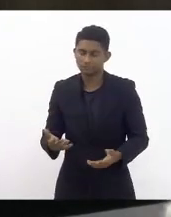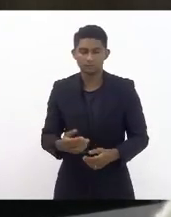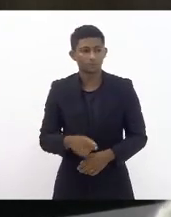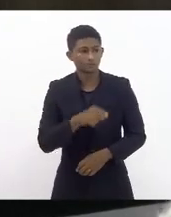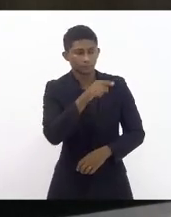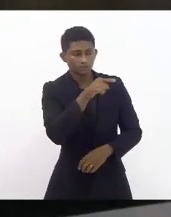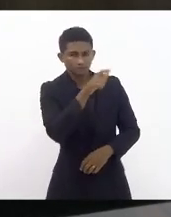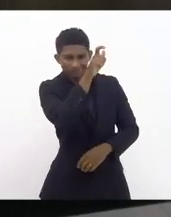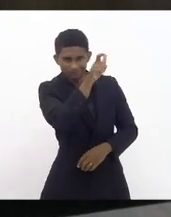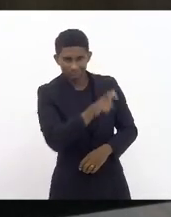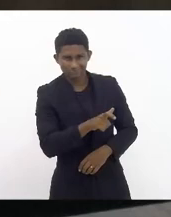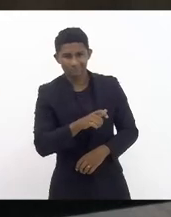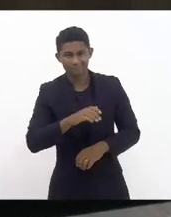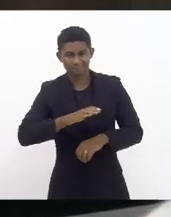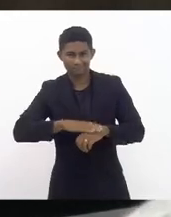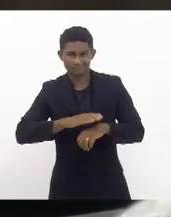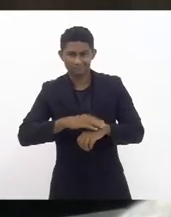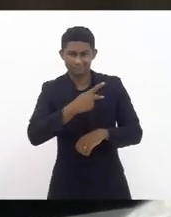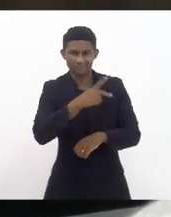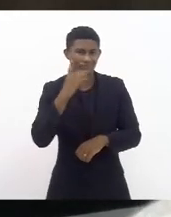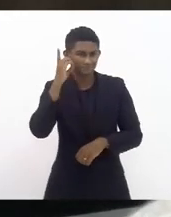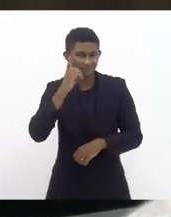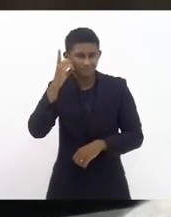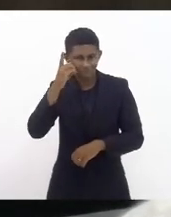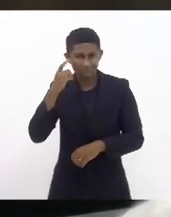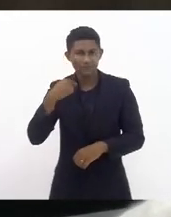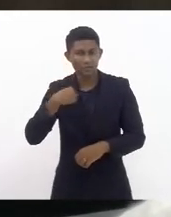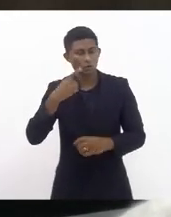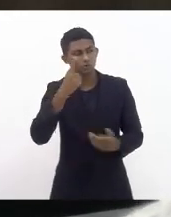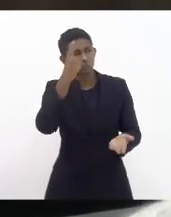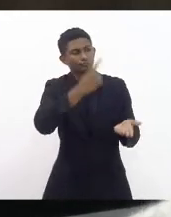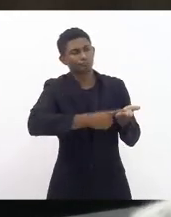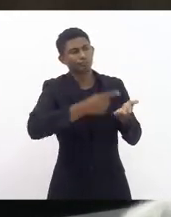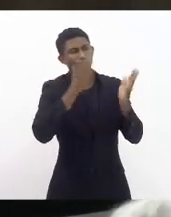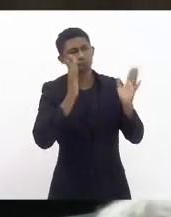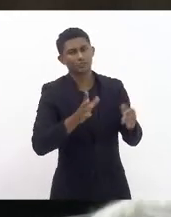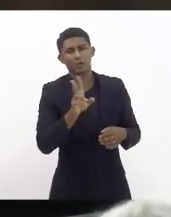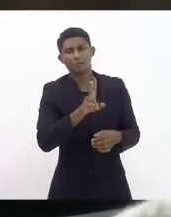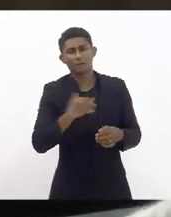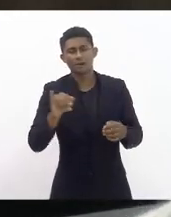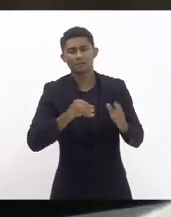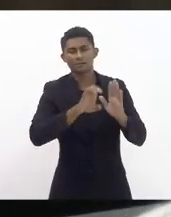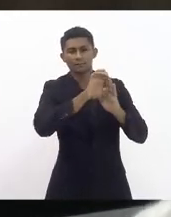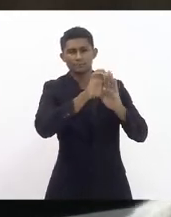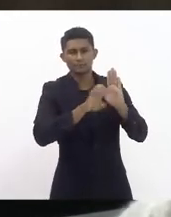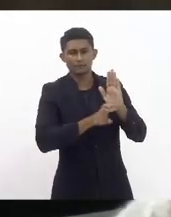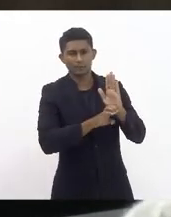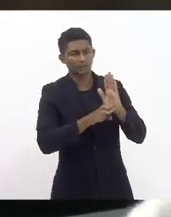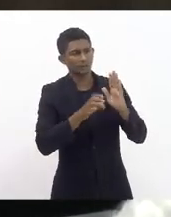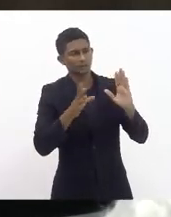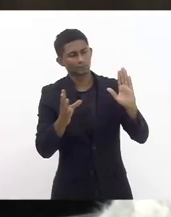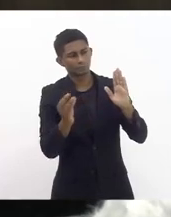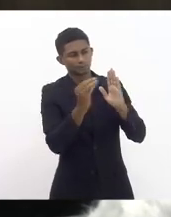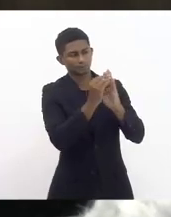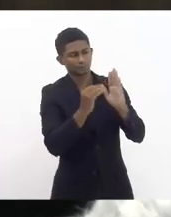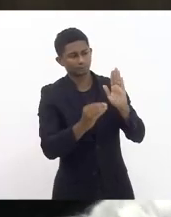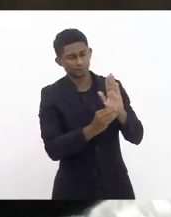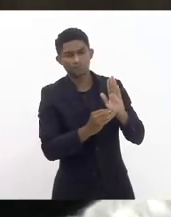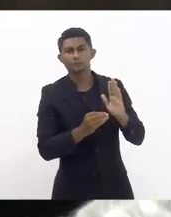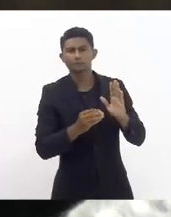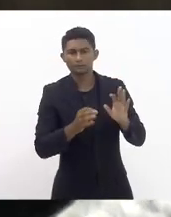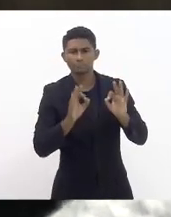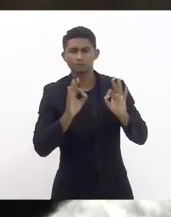que nós vamos adaptar duas emendas de maneira, digamos assim, junto com a autora, a dar um pouco mais